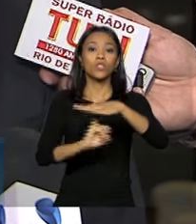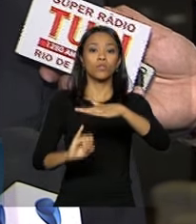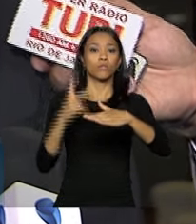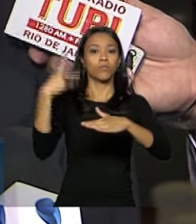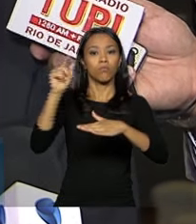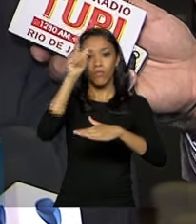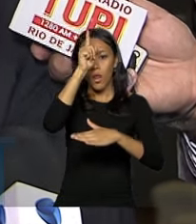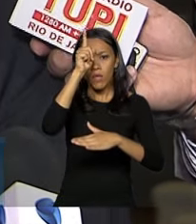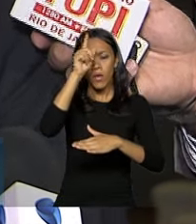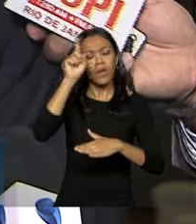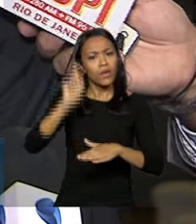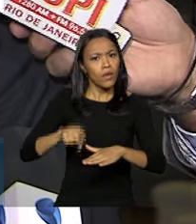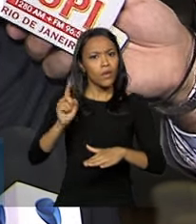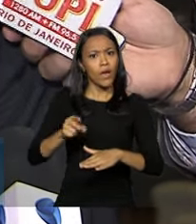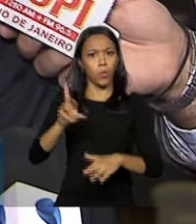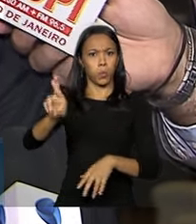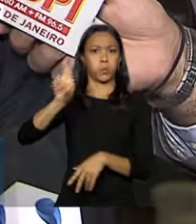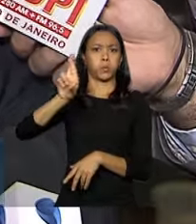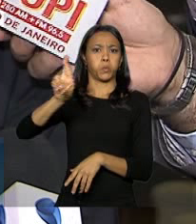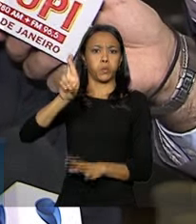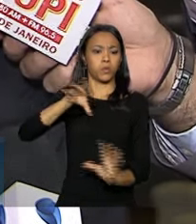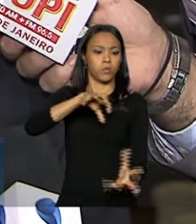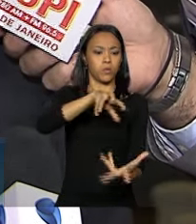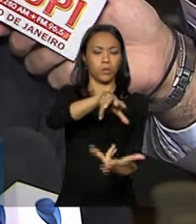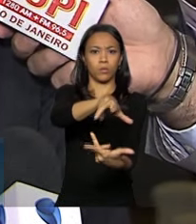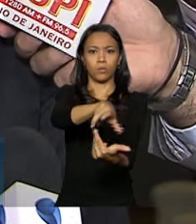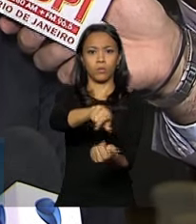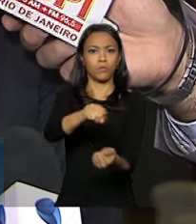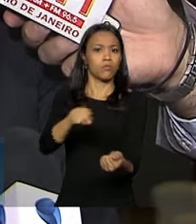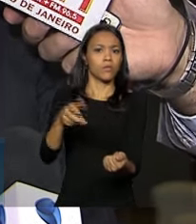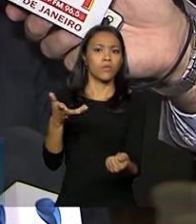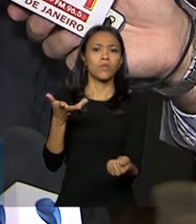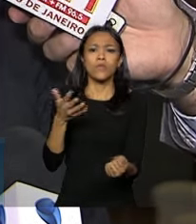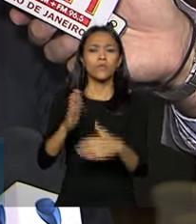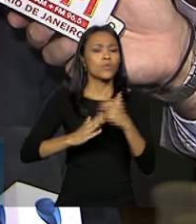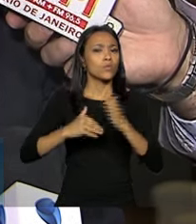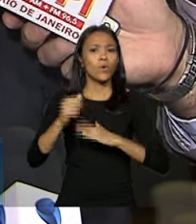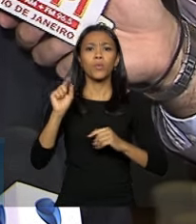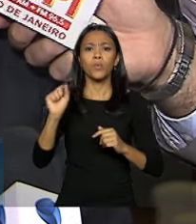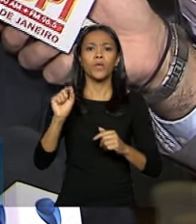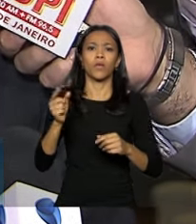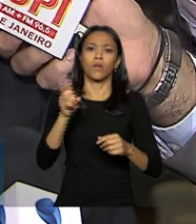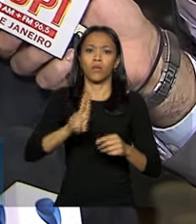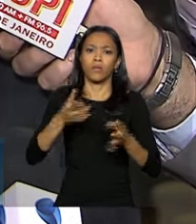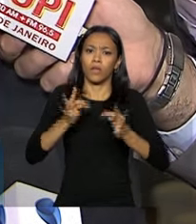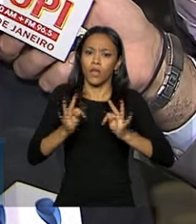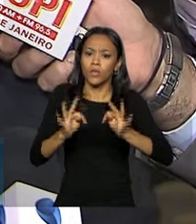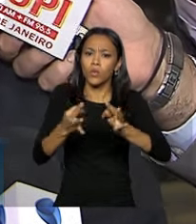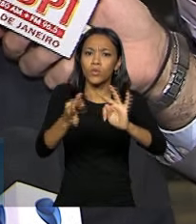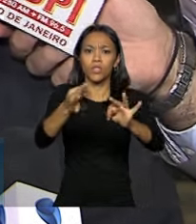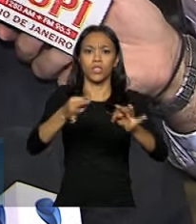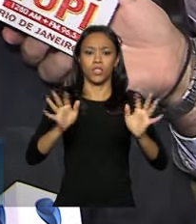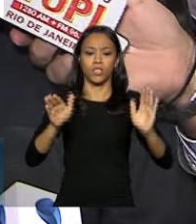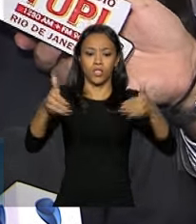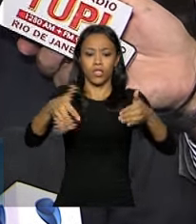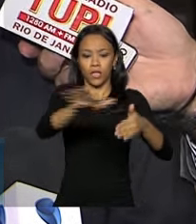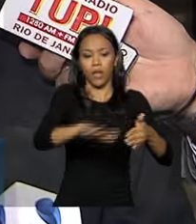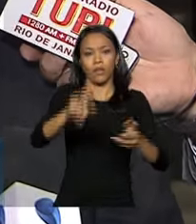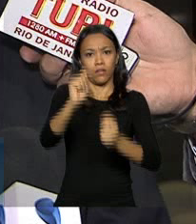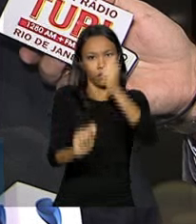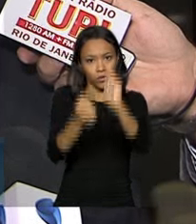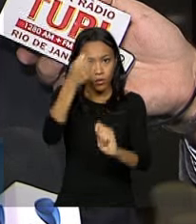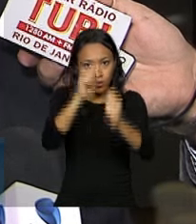uma grande referência no mundo, sobretudo em relação à questão de tecnologia industrial, de